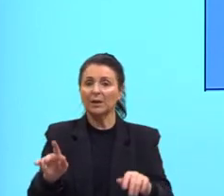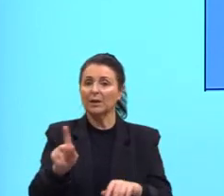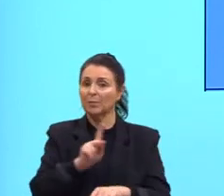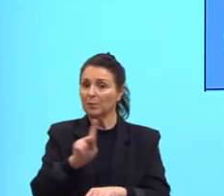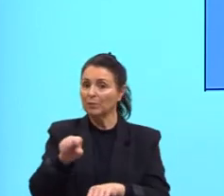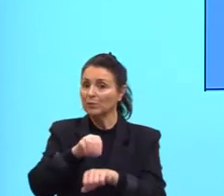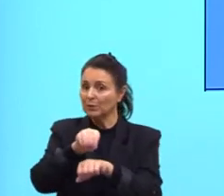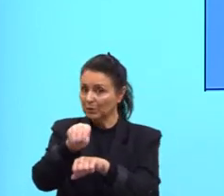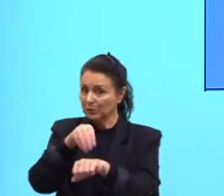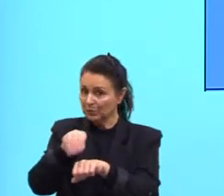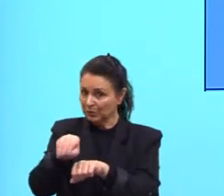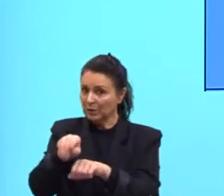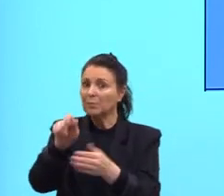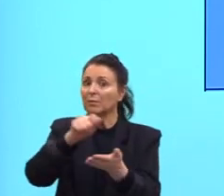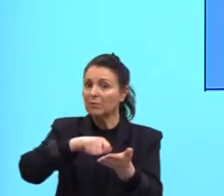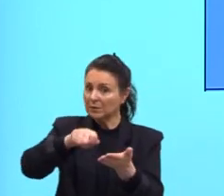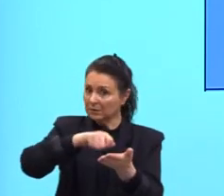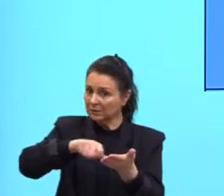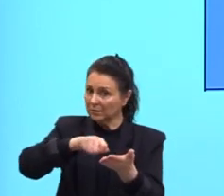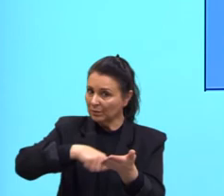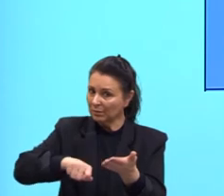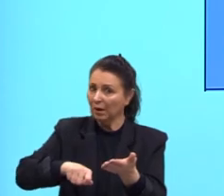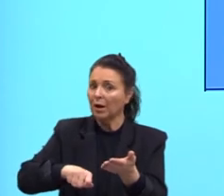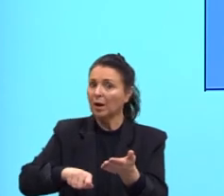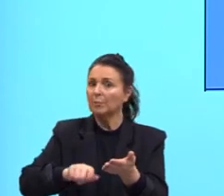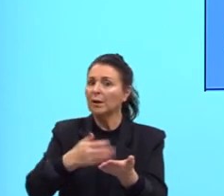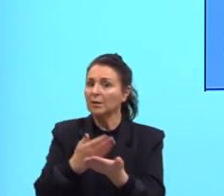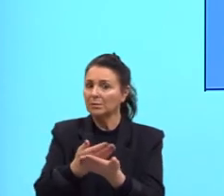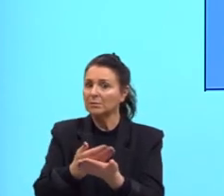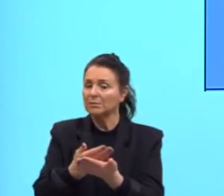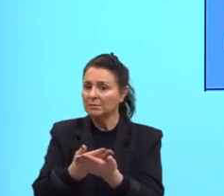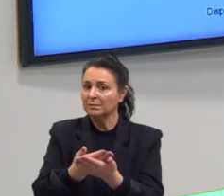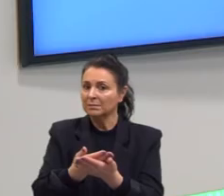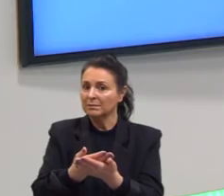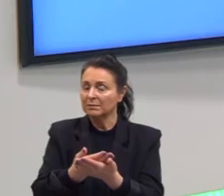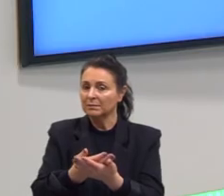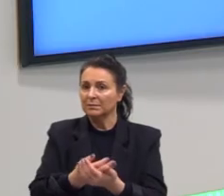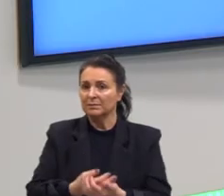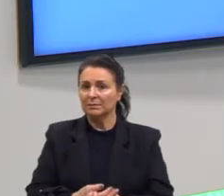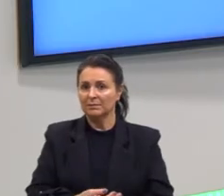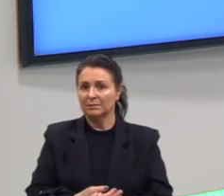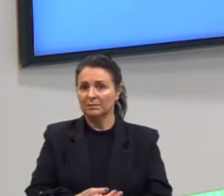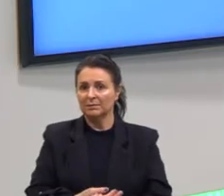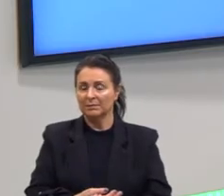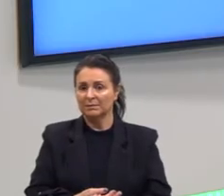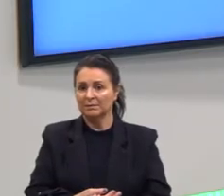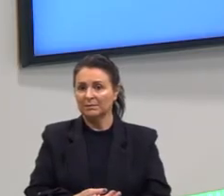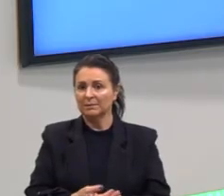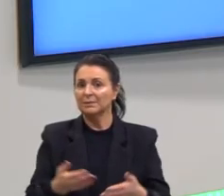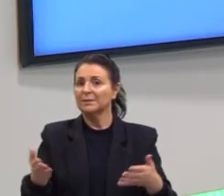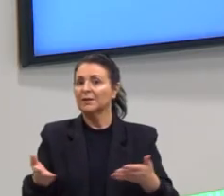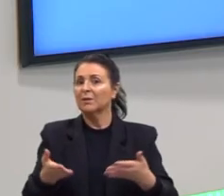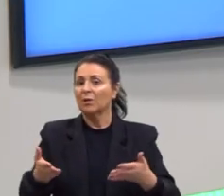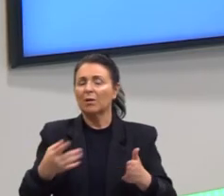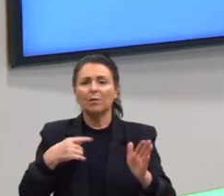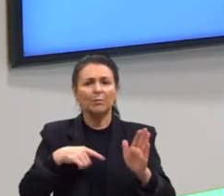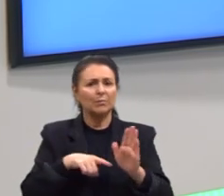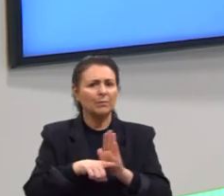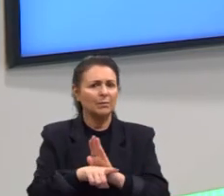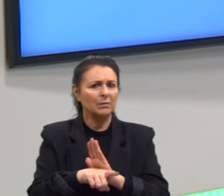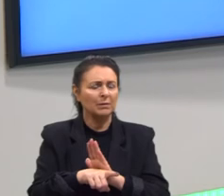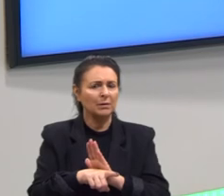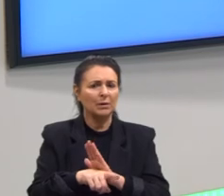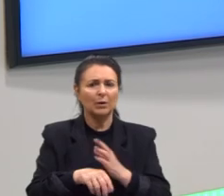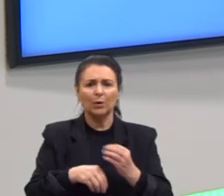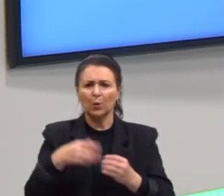vocês tenham tudo anotadinho para ficar mais fácil Oi e aí gente pergunta para